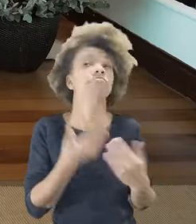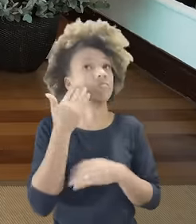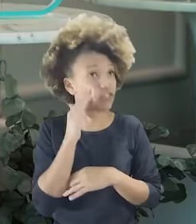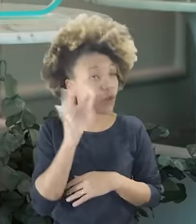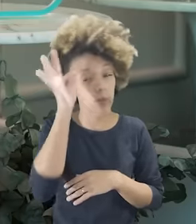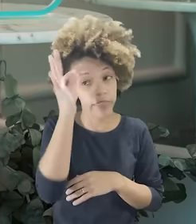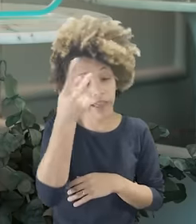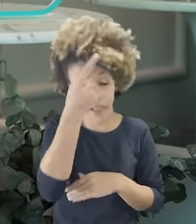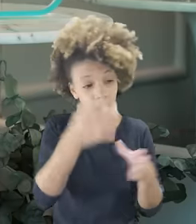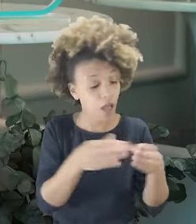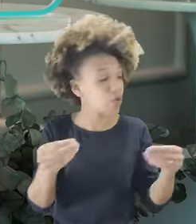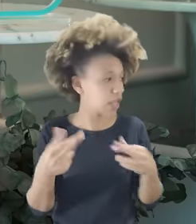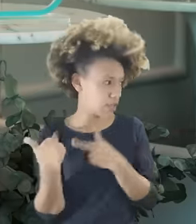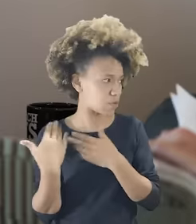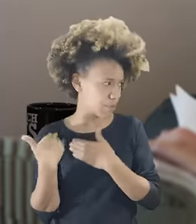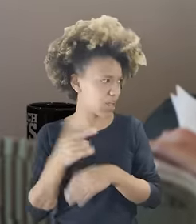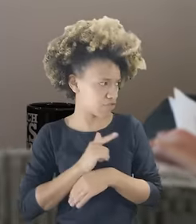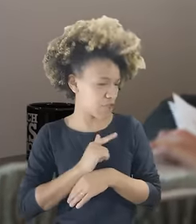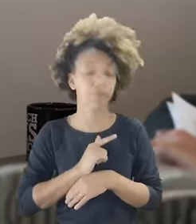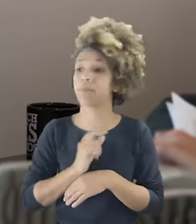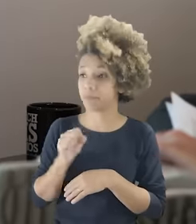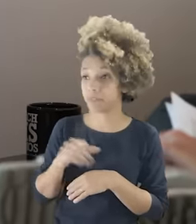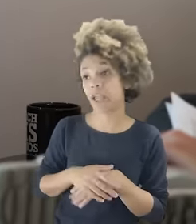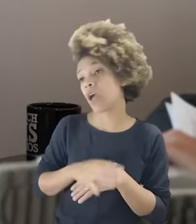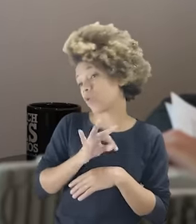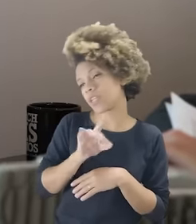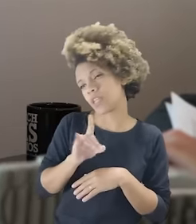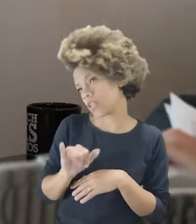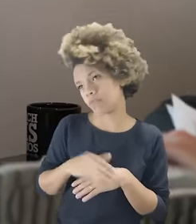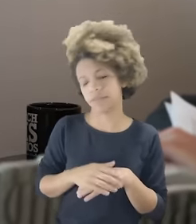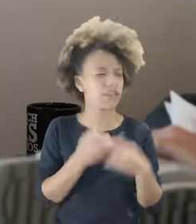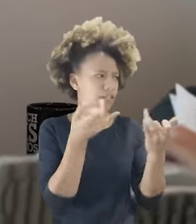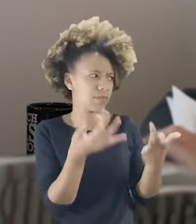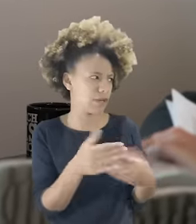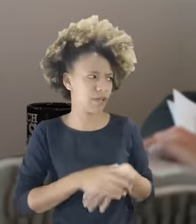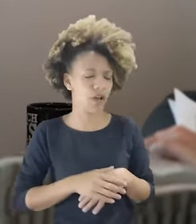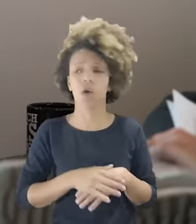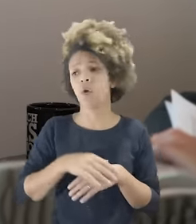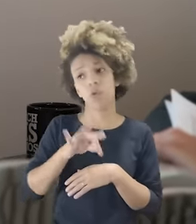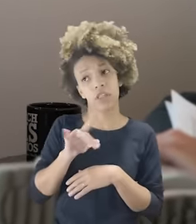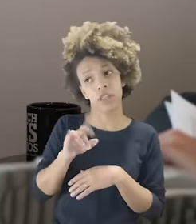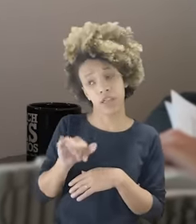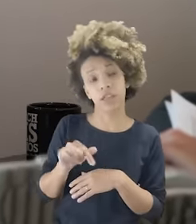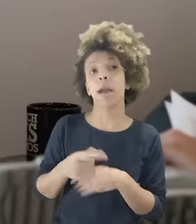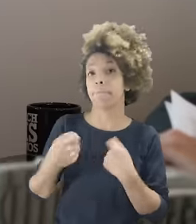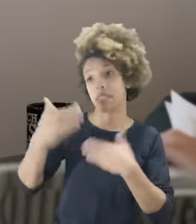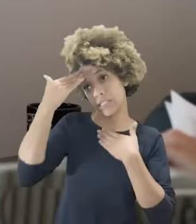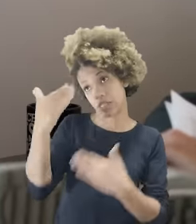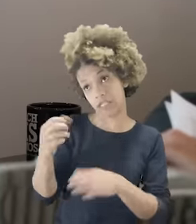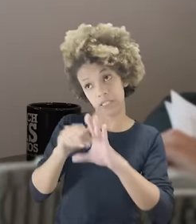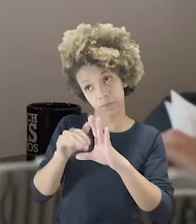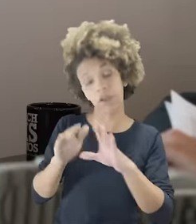cura o TDH e ter responsabilidade muitas vezes é como o tdmi inclusive agradeceu Fantástico que depois daquela